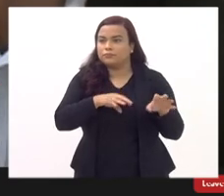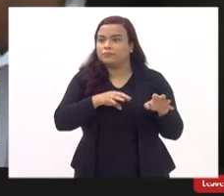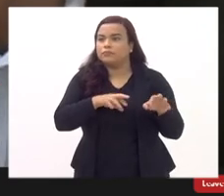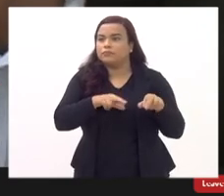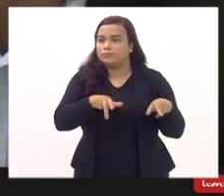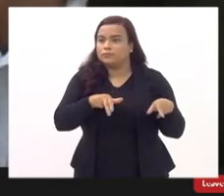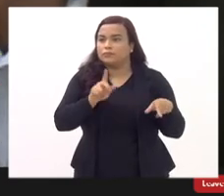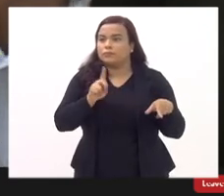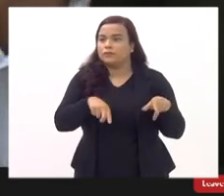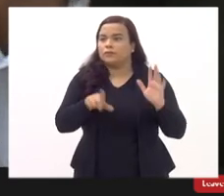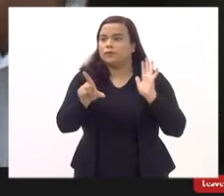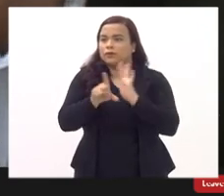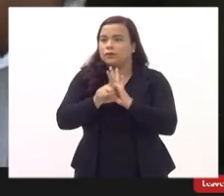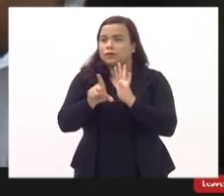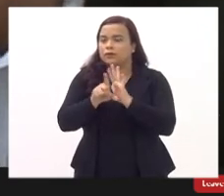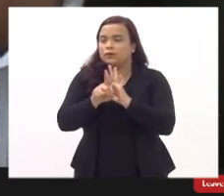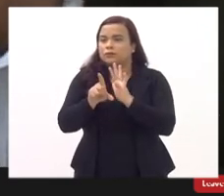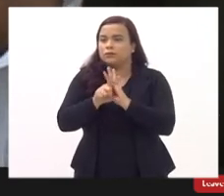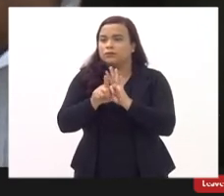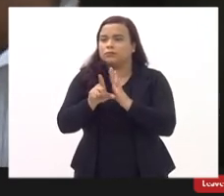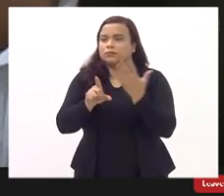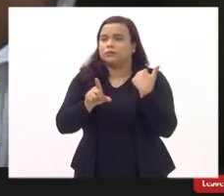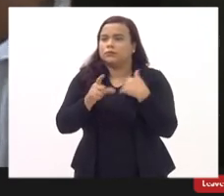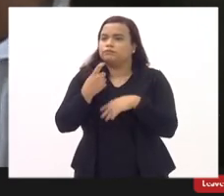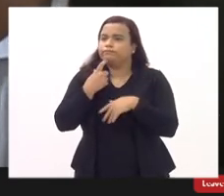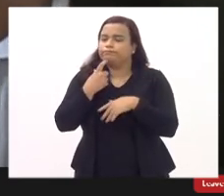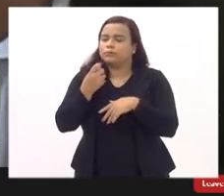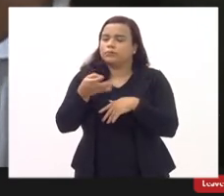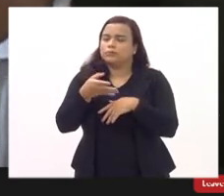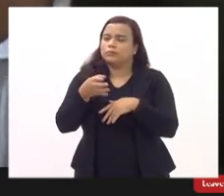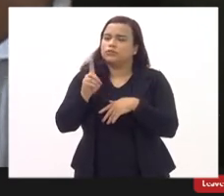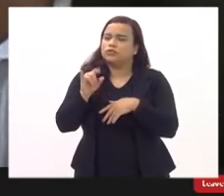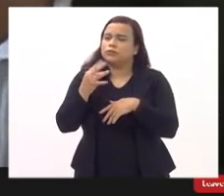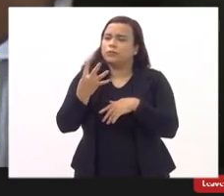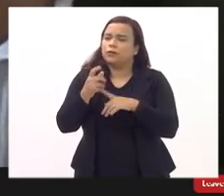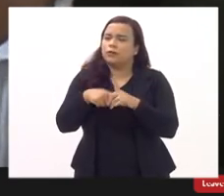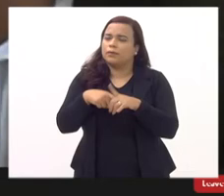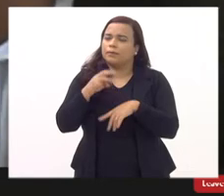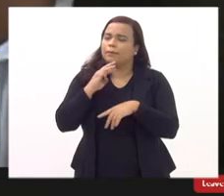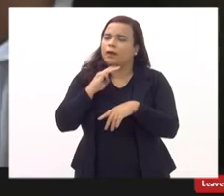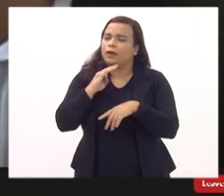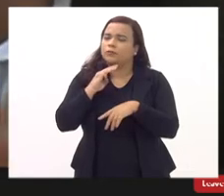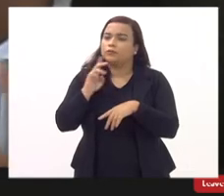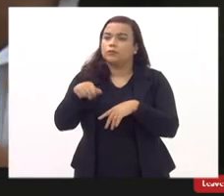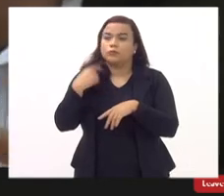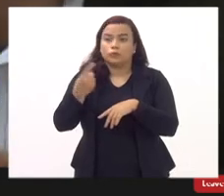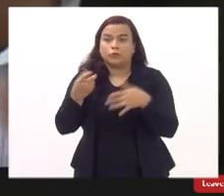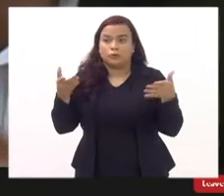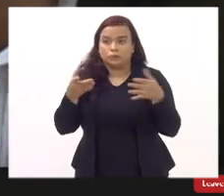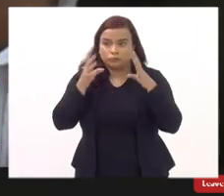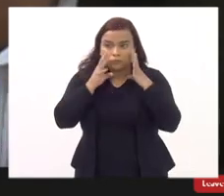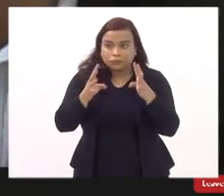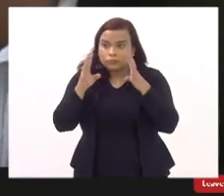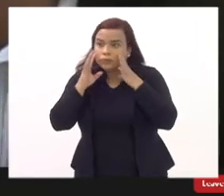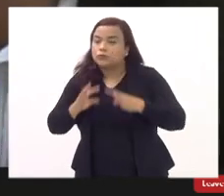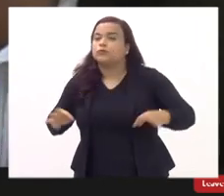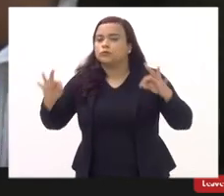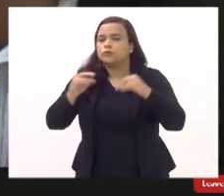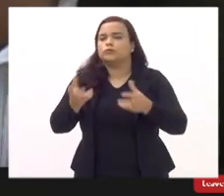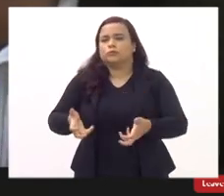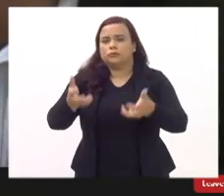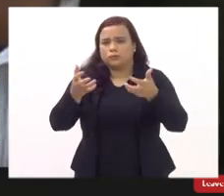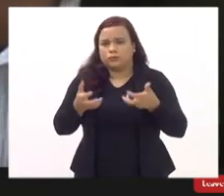legislação recente, do dia 4 de março, nós vamos ouvir todos para